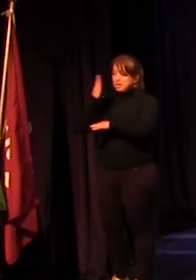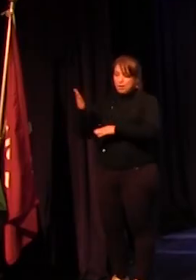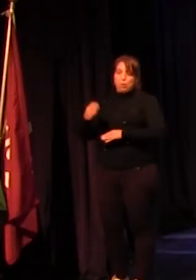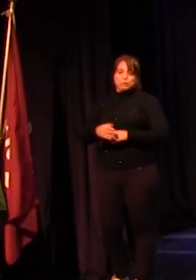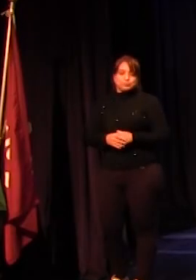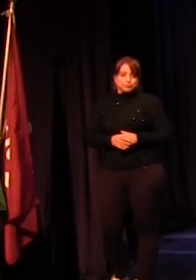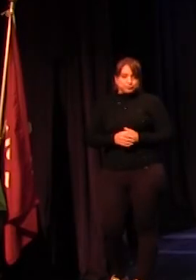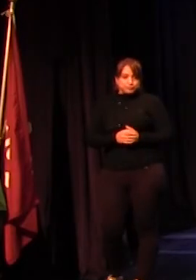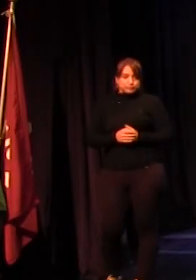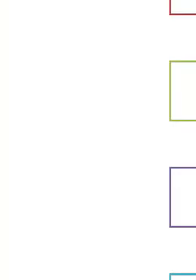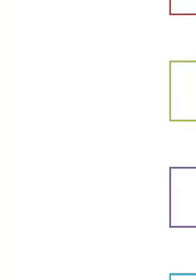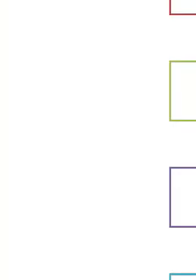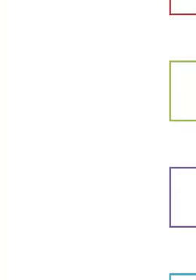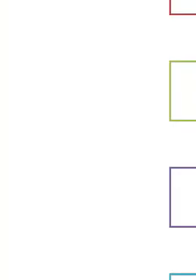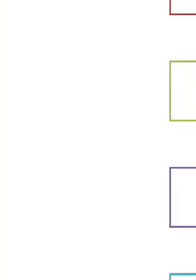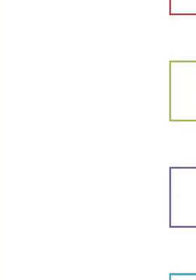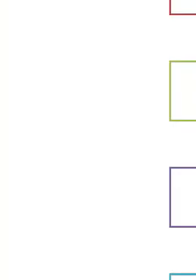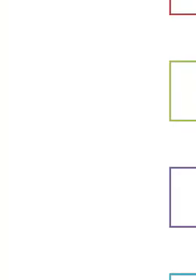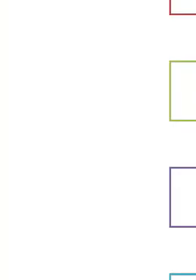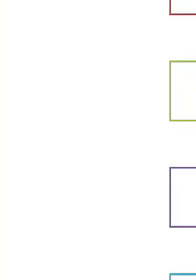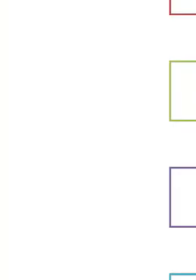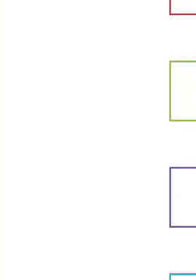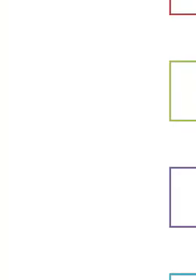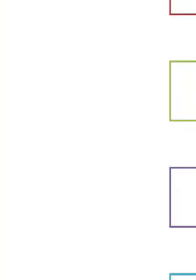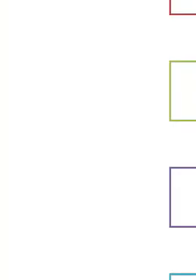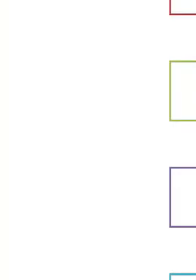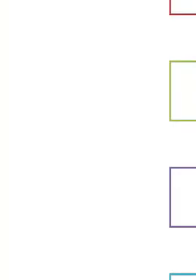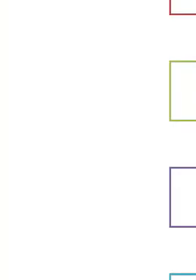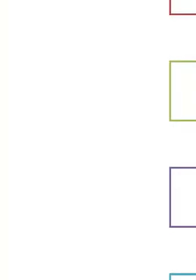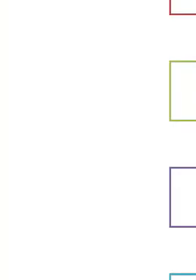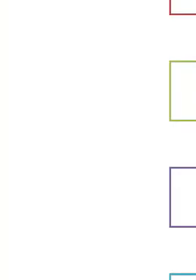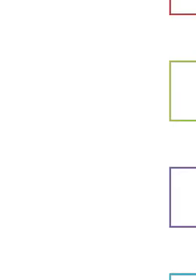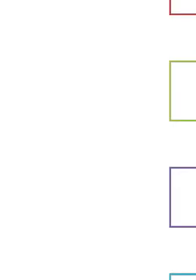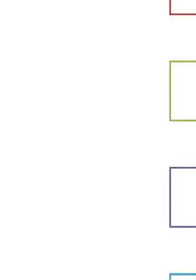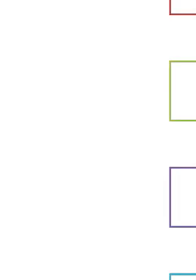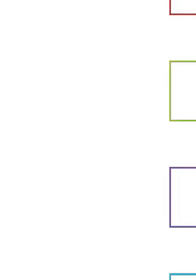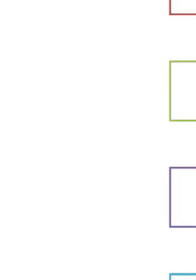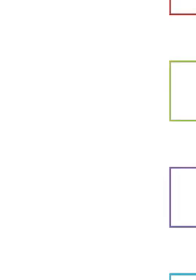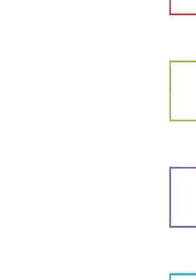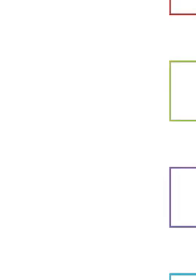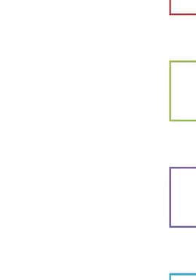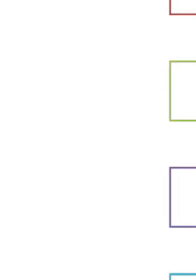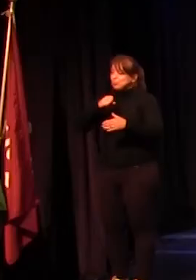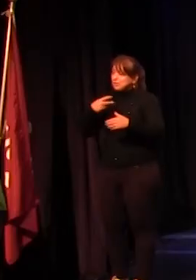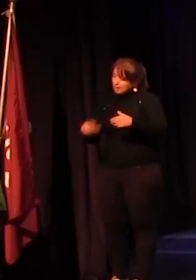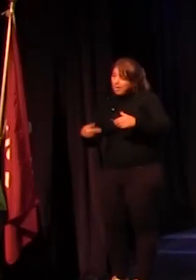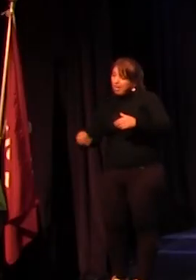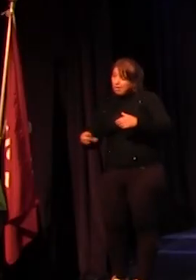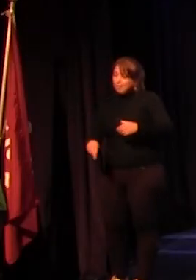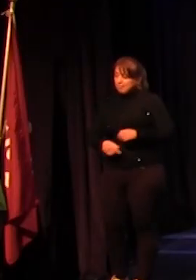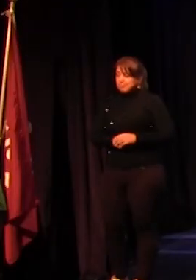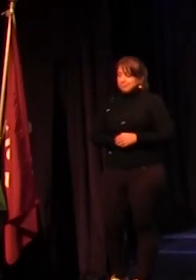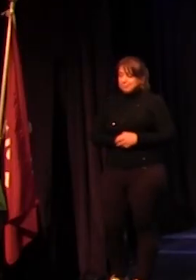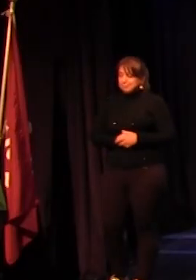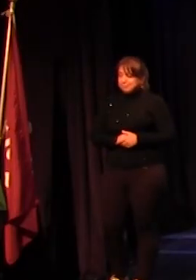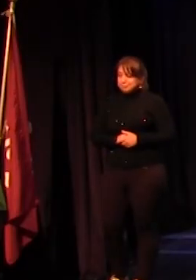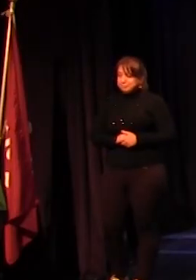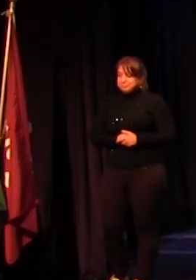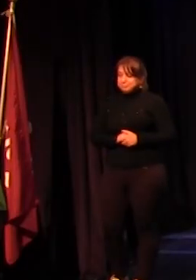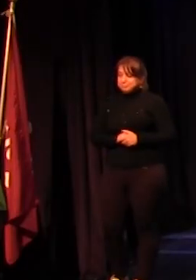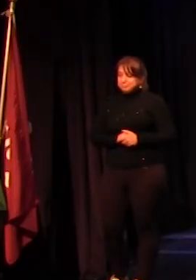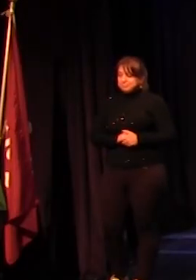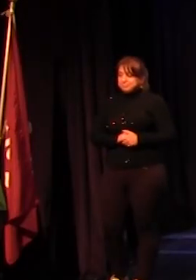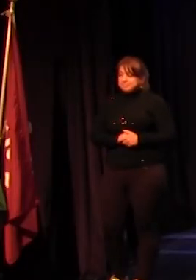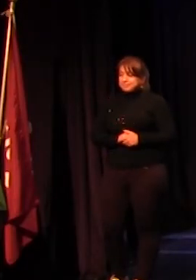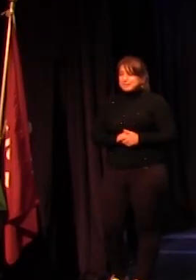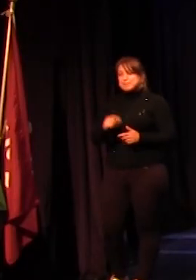dele. E também cria um ambiente favorável ao aprendizado desses alunos. E aí, a